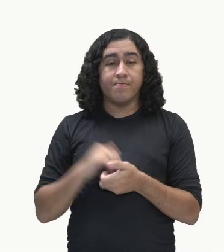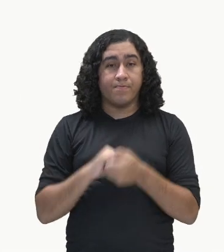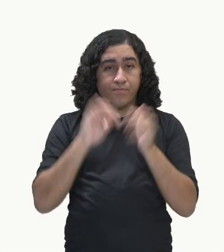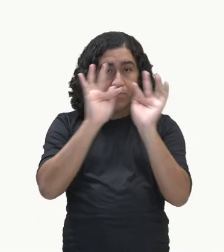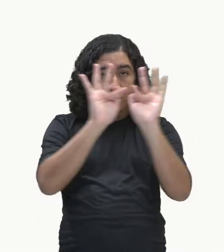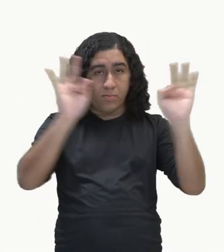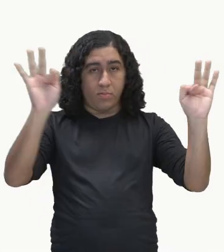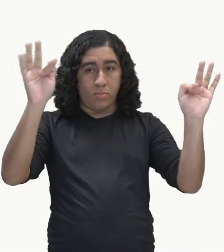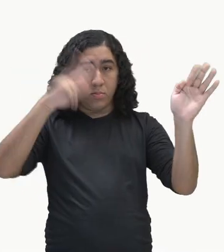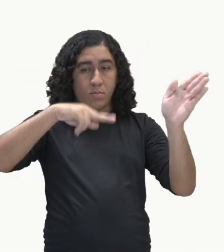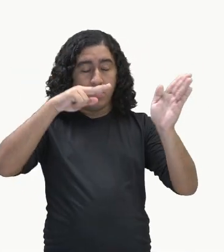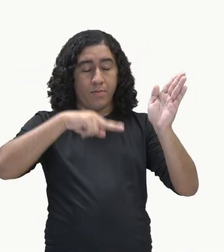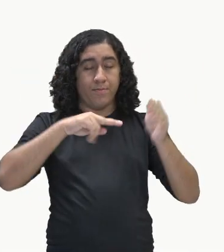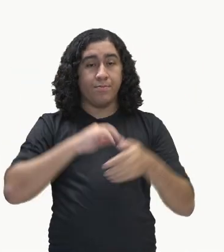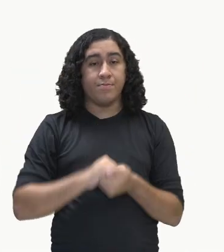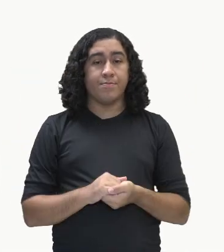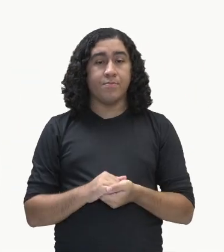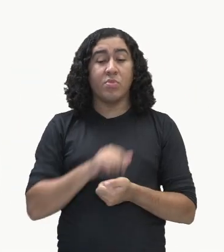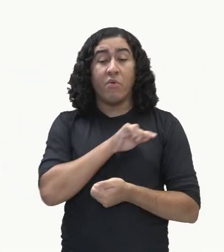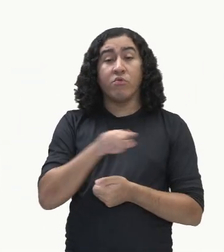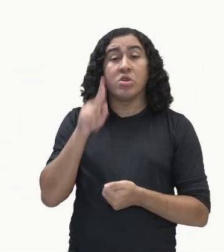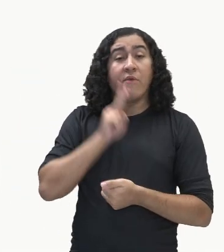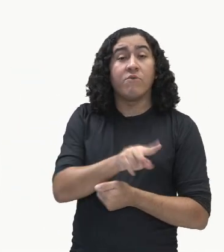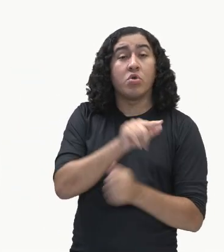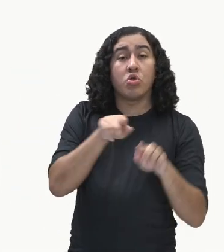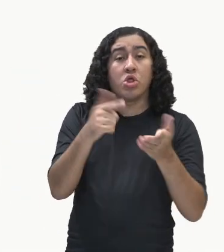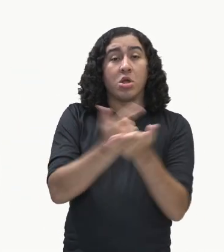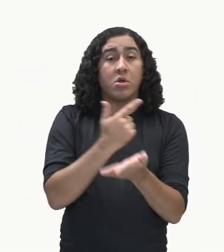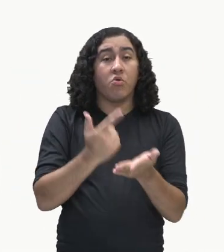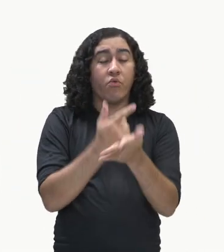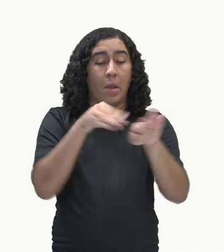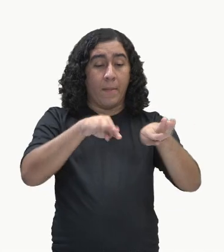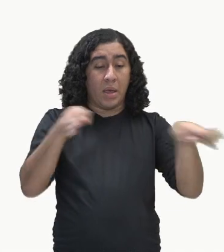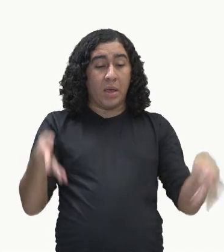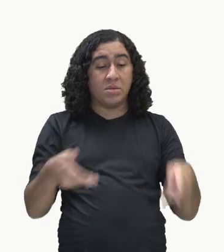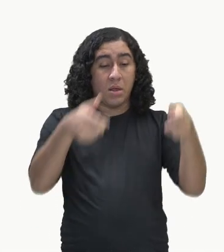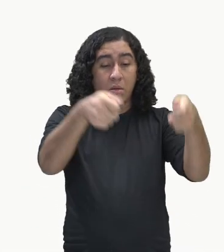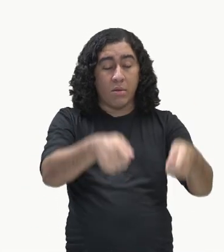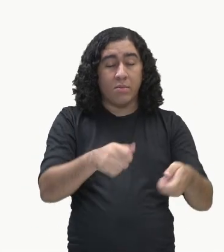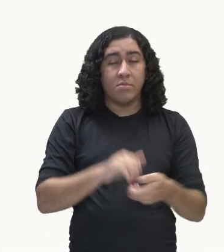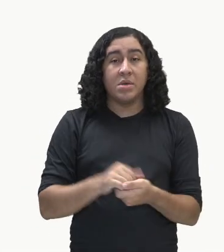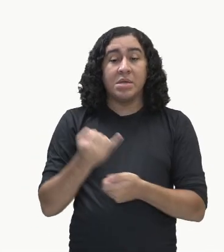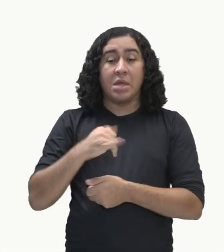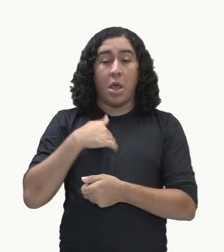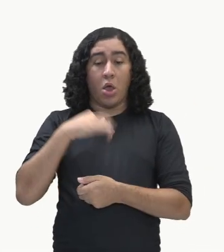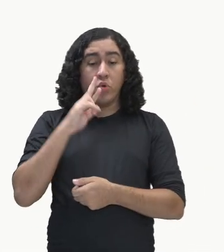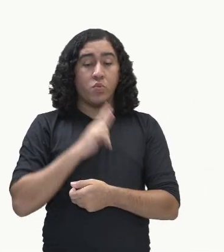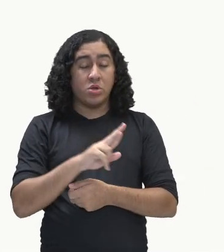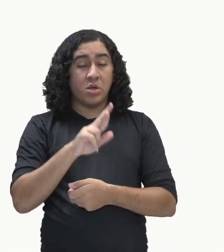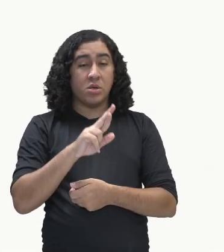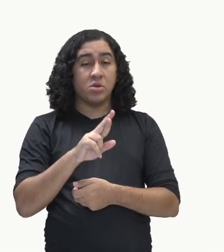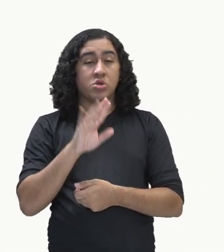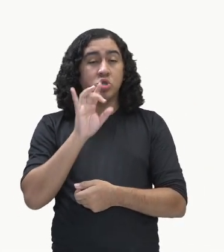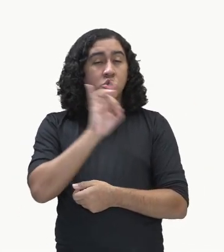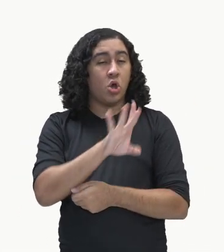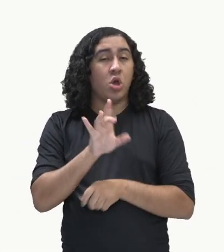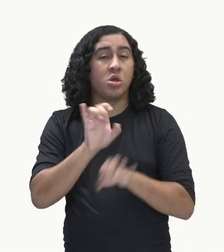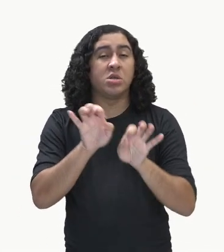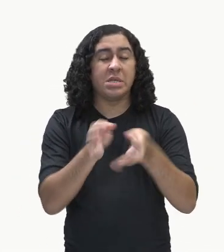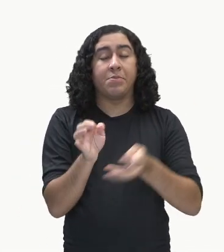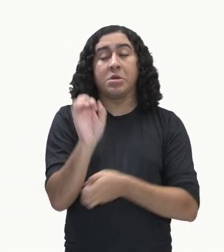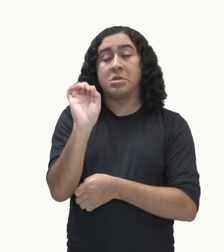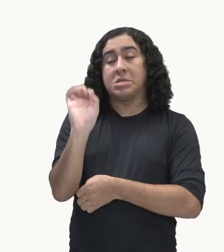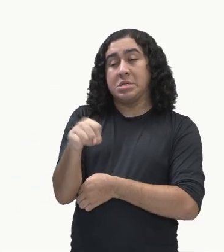the table? Você viu esse livro em cima da mesa? Se eu dissesse só yes, seria uma